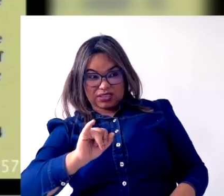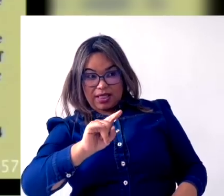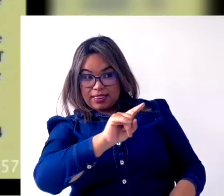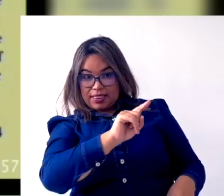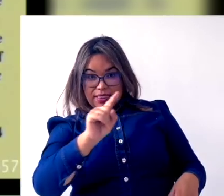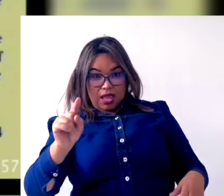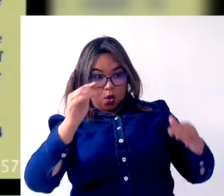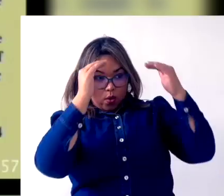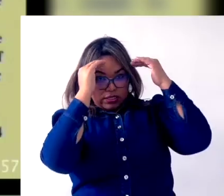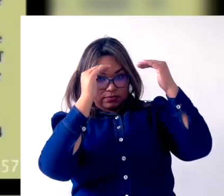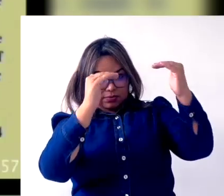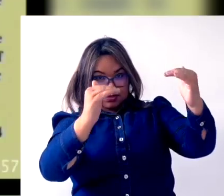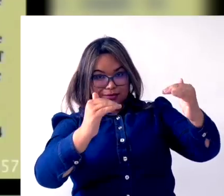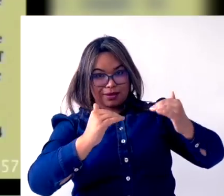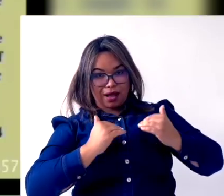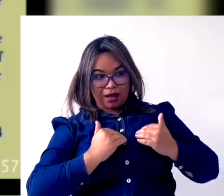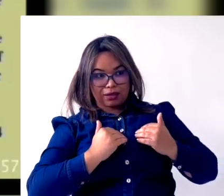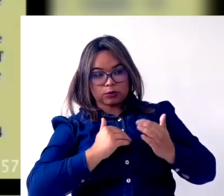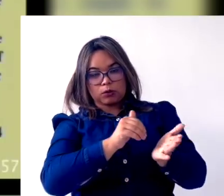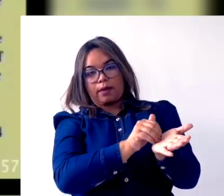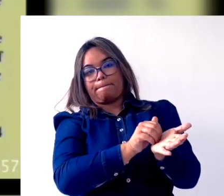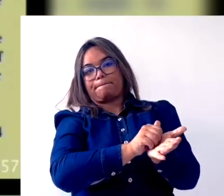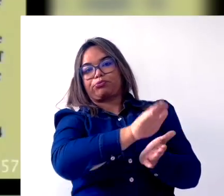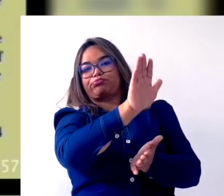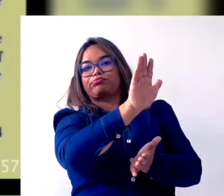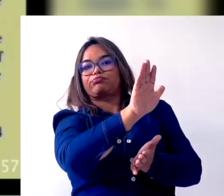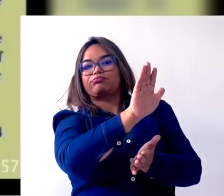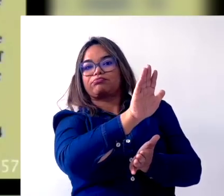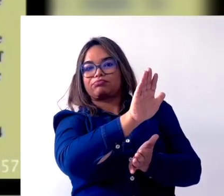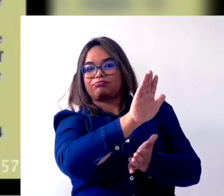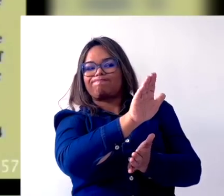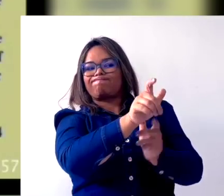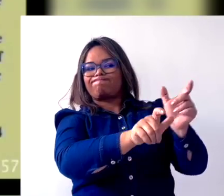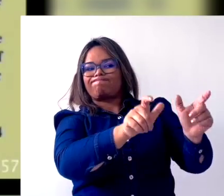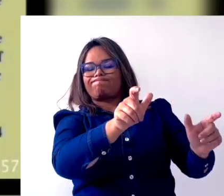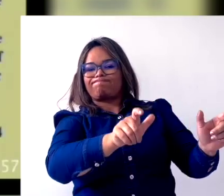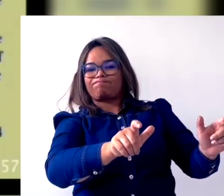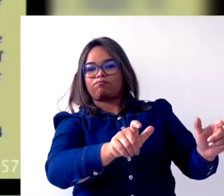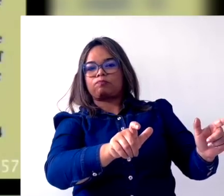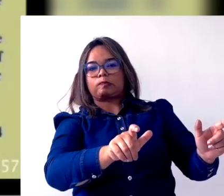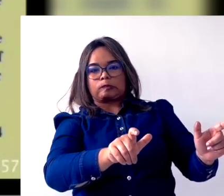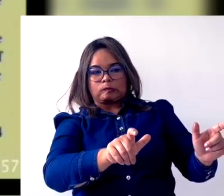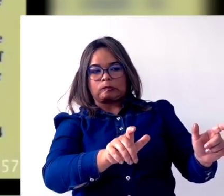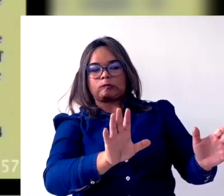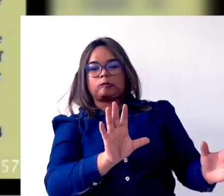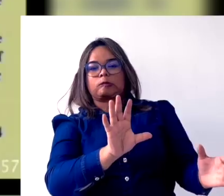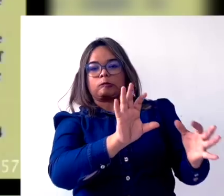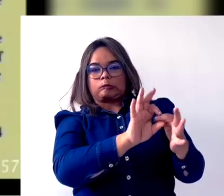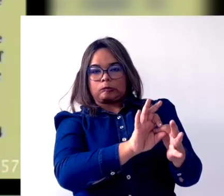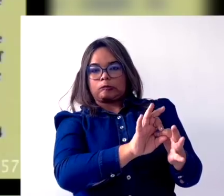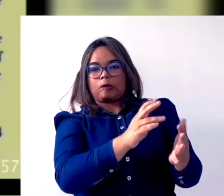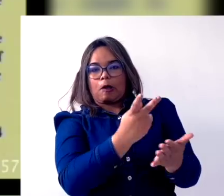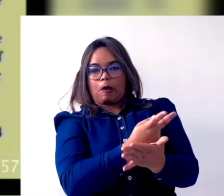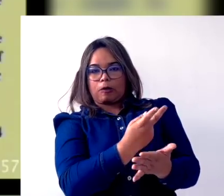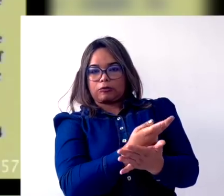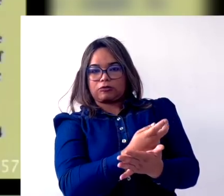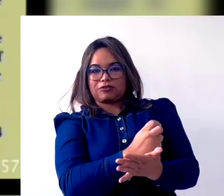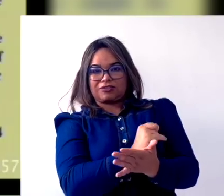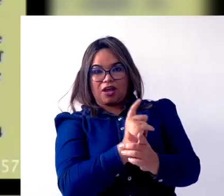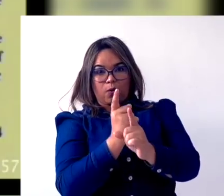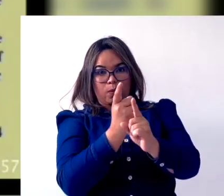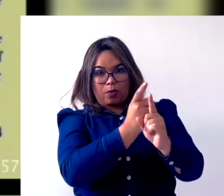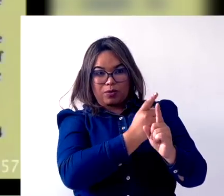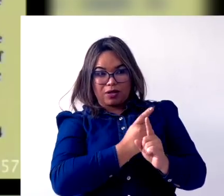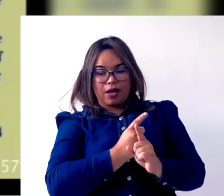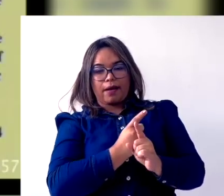seja excomungado, que seja considerado um parceiro deles na mesma culpa. A todos que encontrarem, que sejam aprisionados